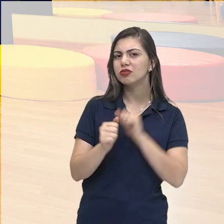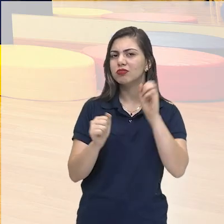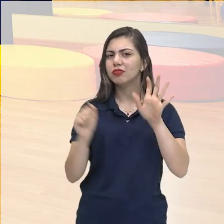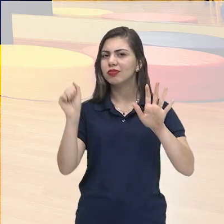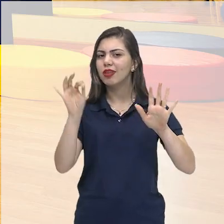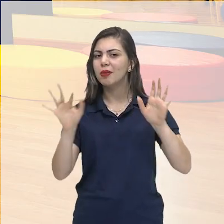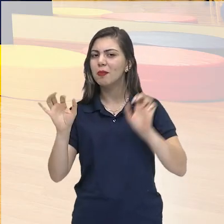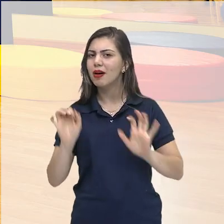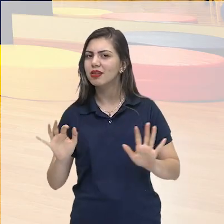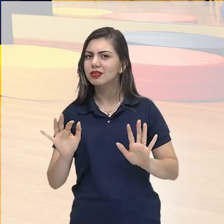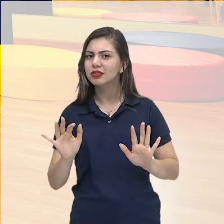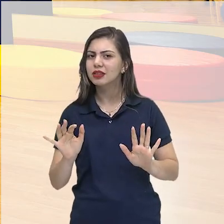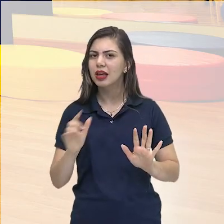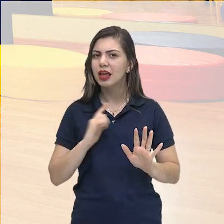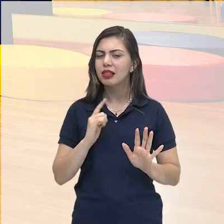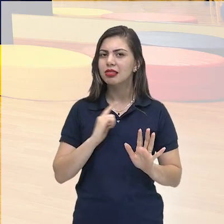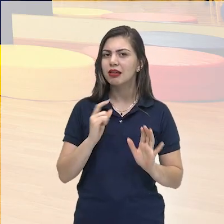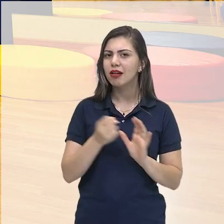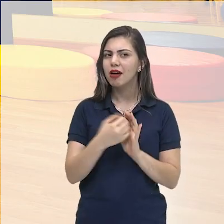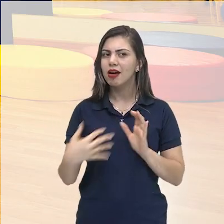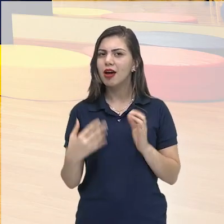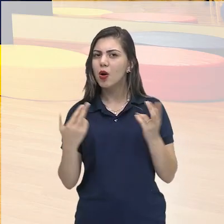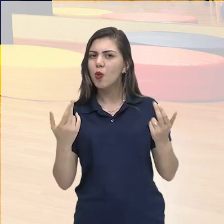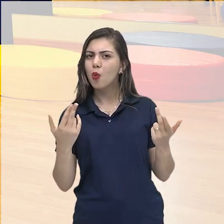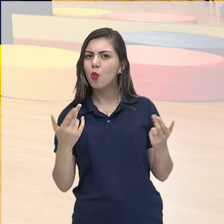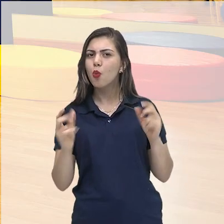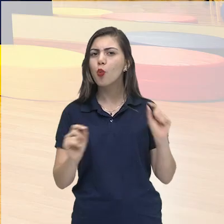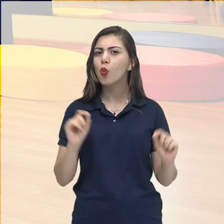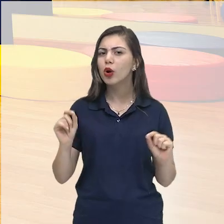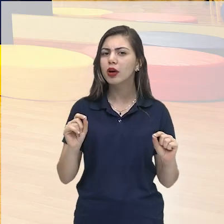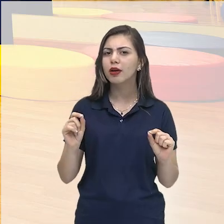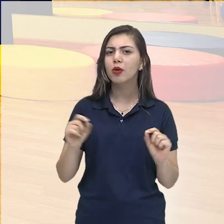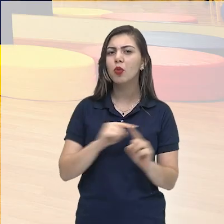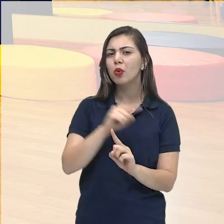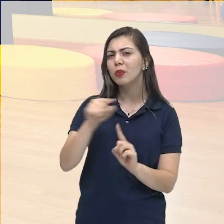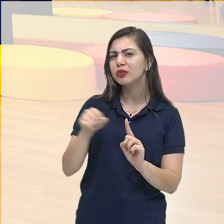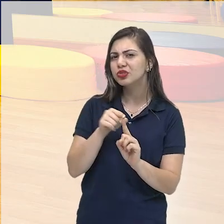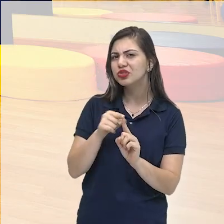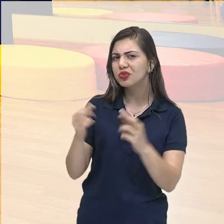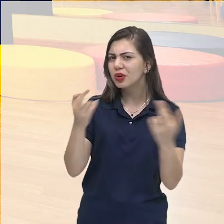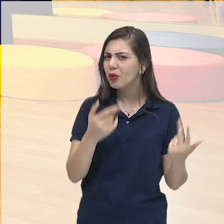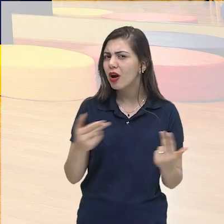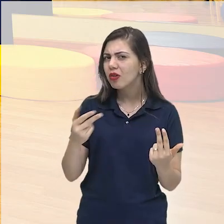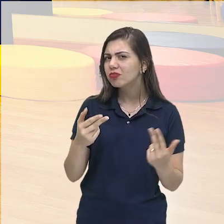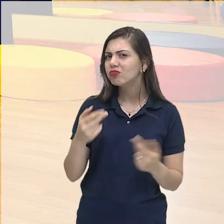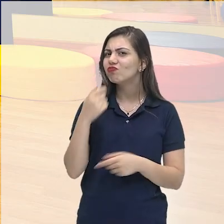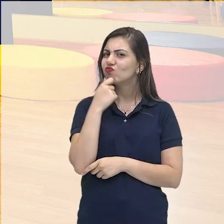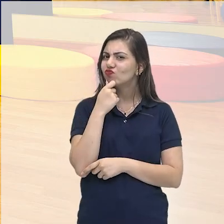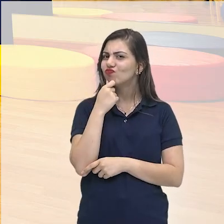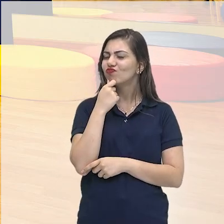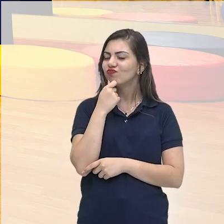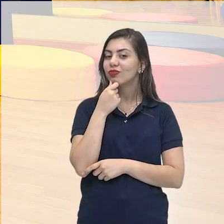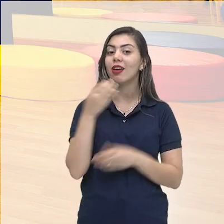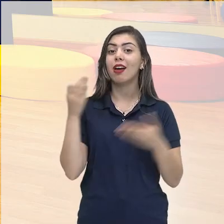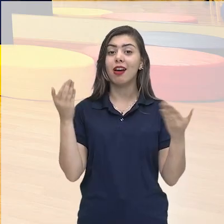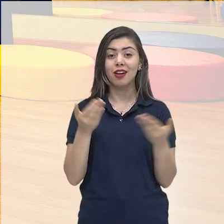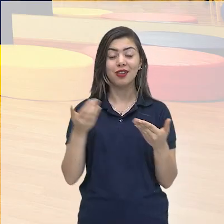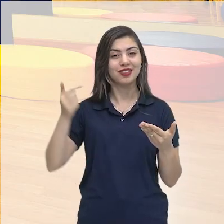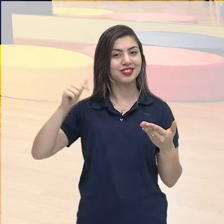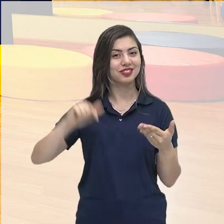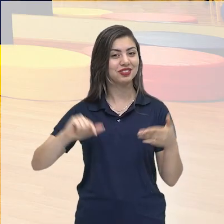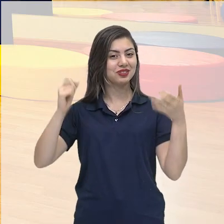essas? Tenho certeza que sim. O que elas têm em comum? O objetivo delas é o mesmo? Então vamos